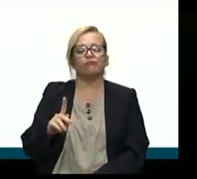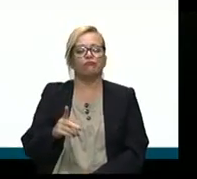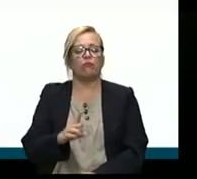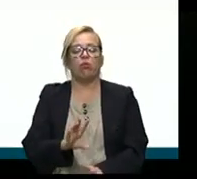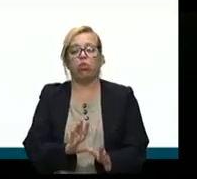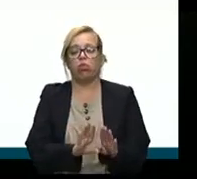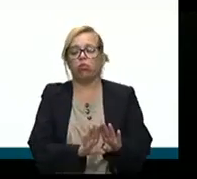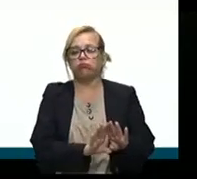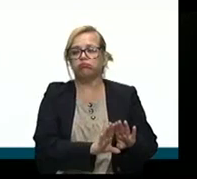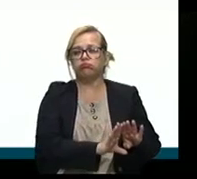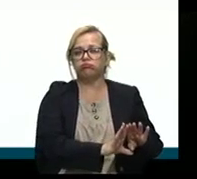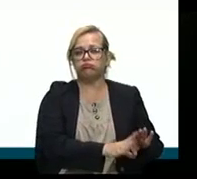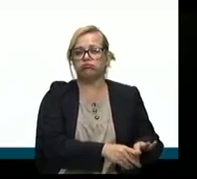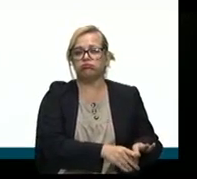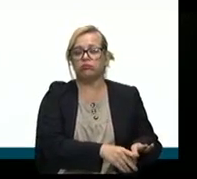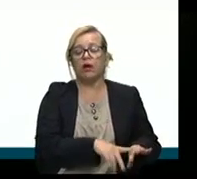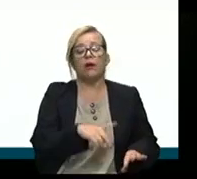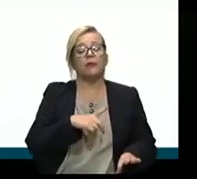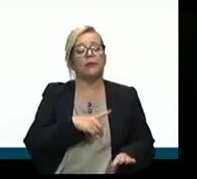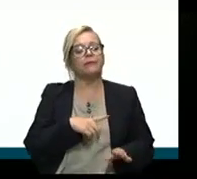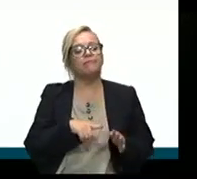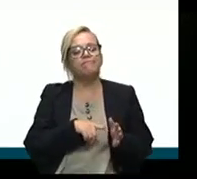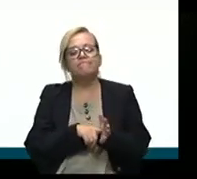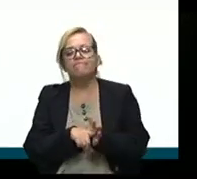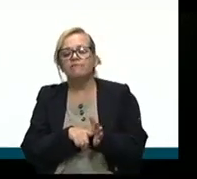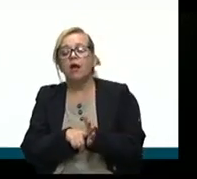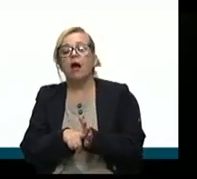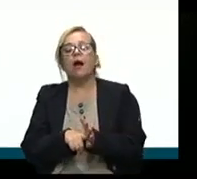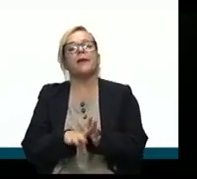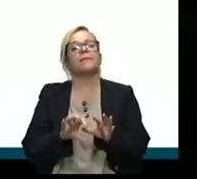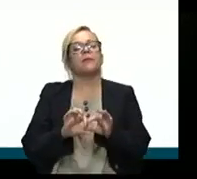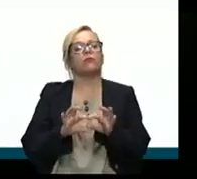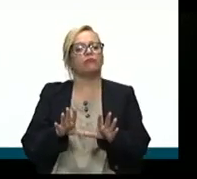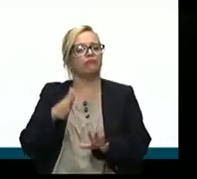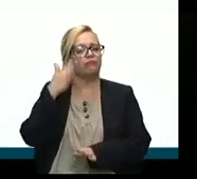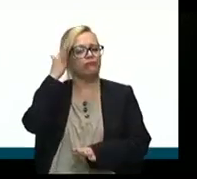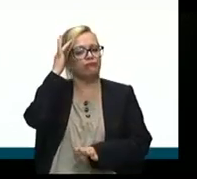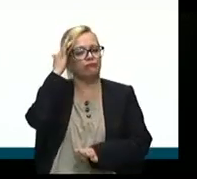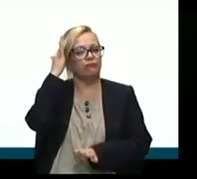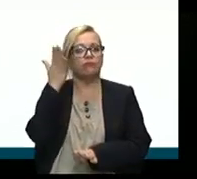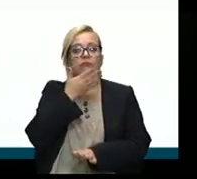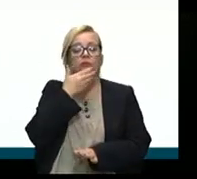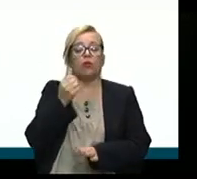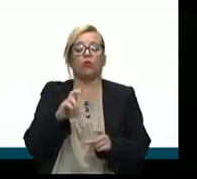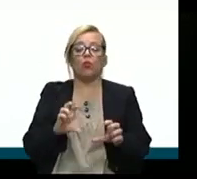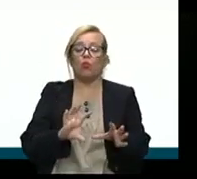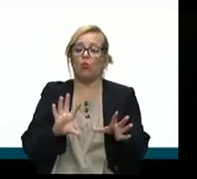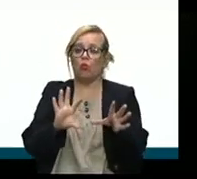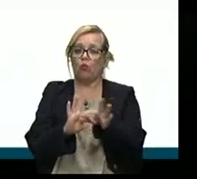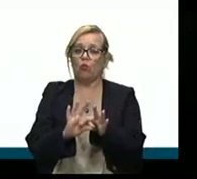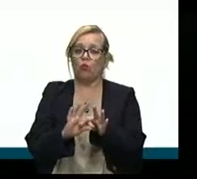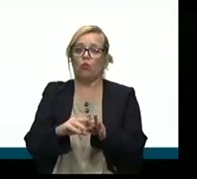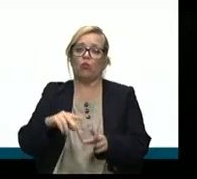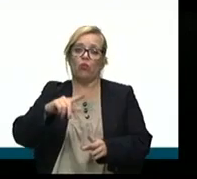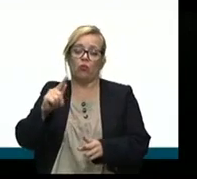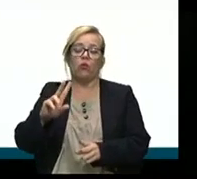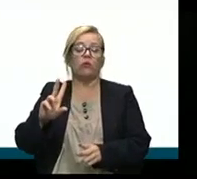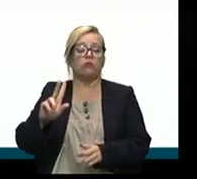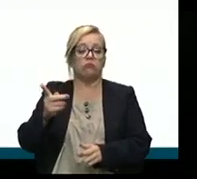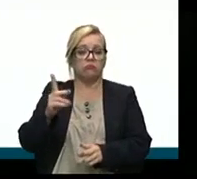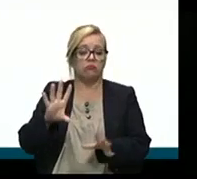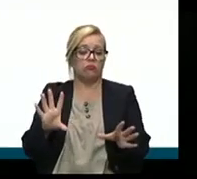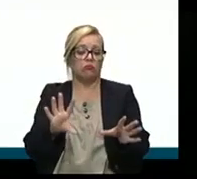nula. Isto é, há indícios suficientes que nos permitem considerar a correlação entre G e